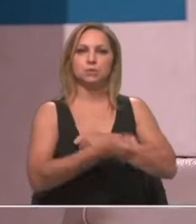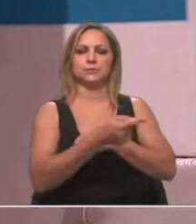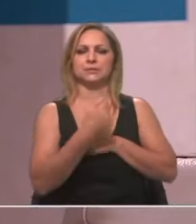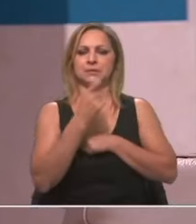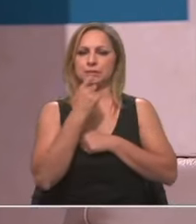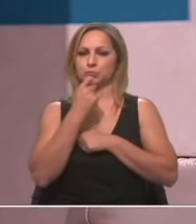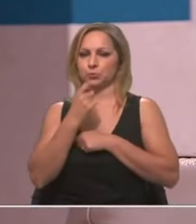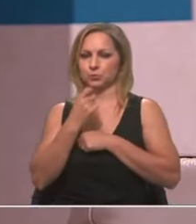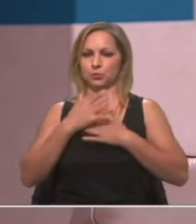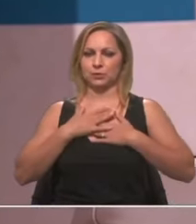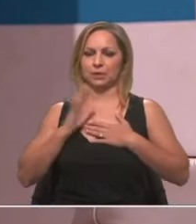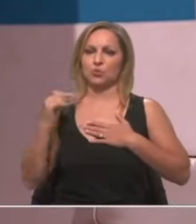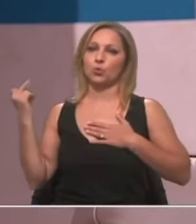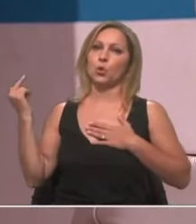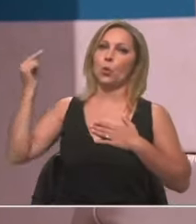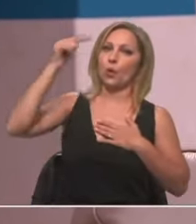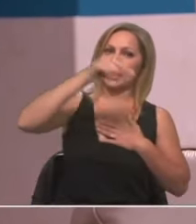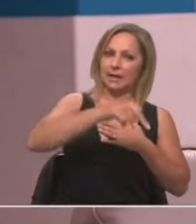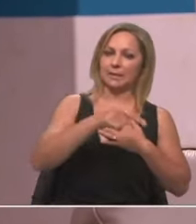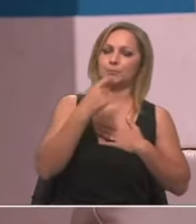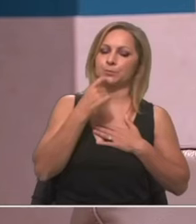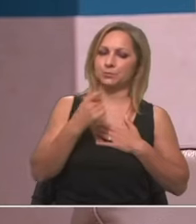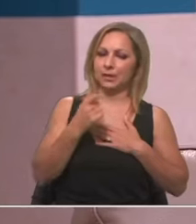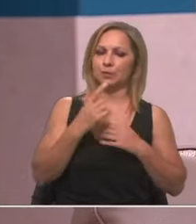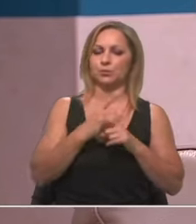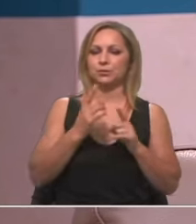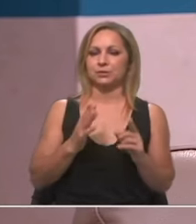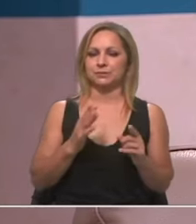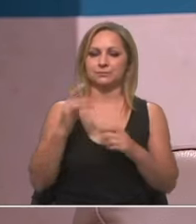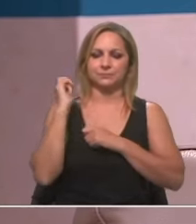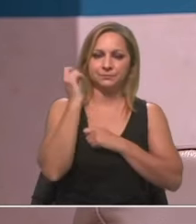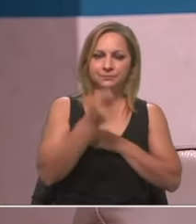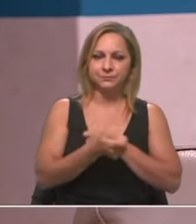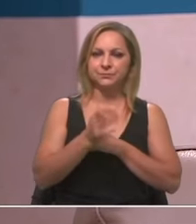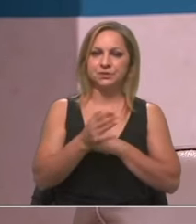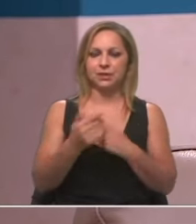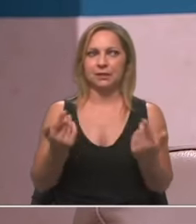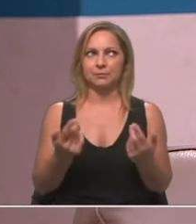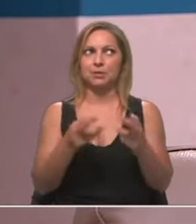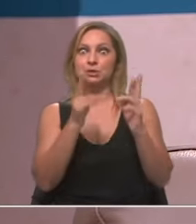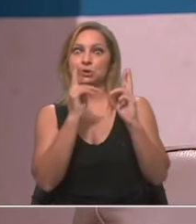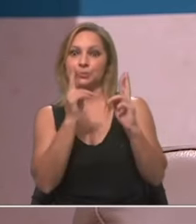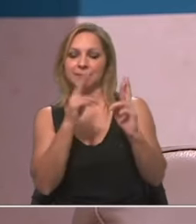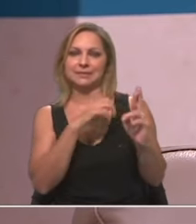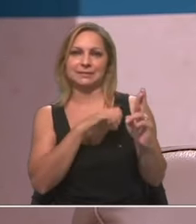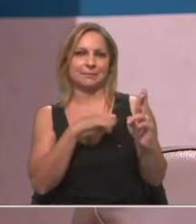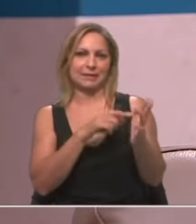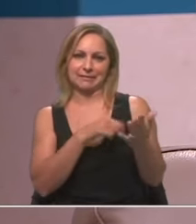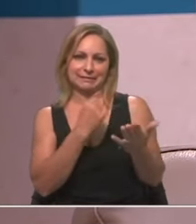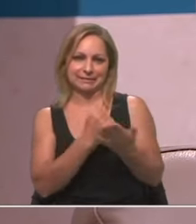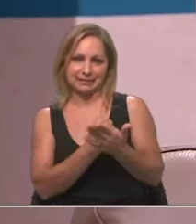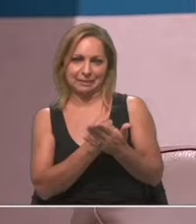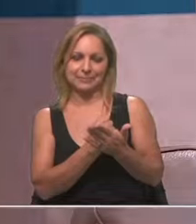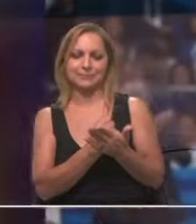isso quando eu ia para lá, porque já íamos, o judo já vai sempre com uma expectativa de alguma medalha,